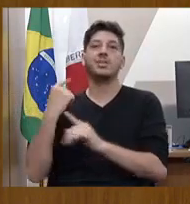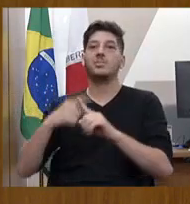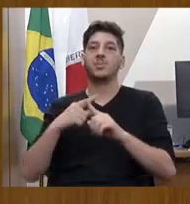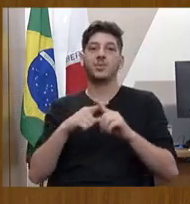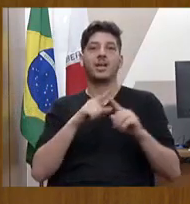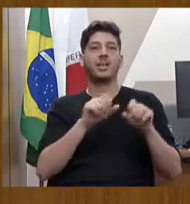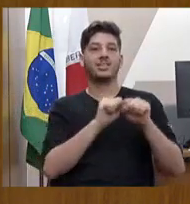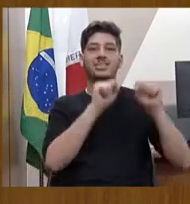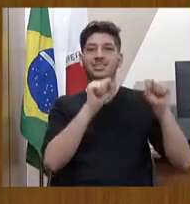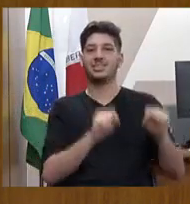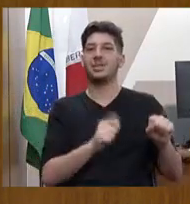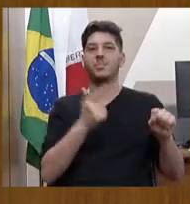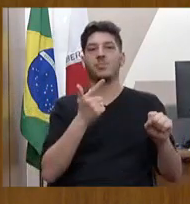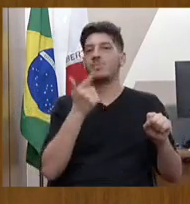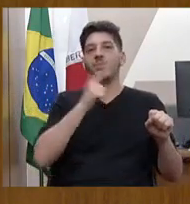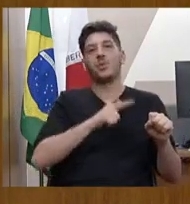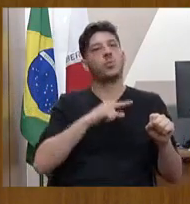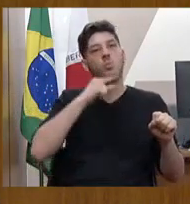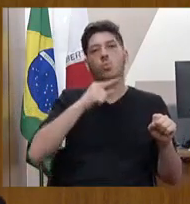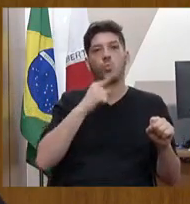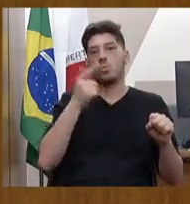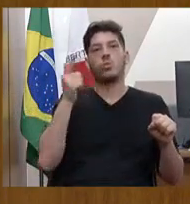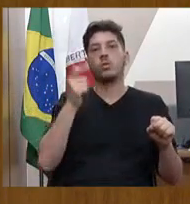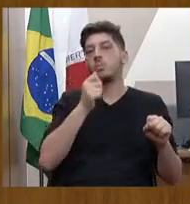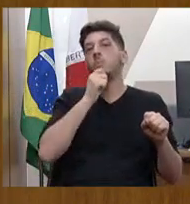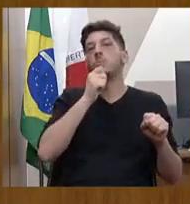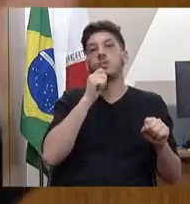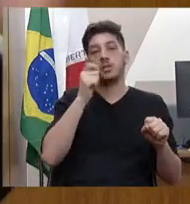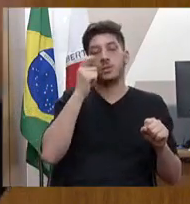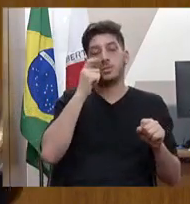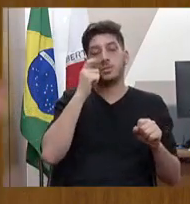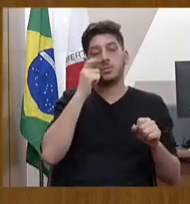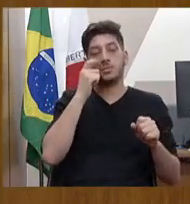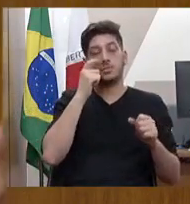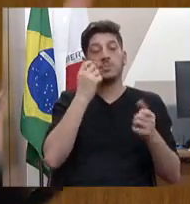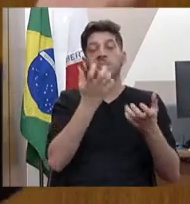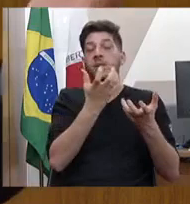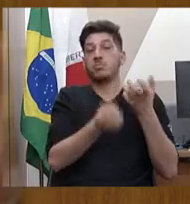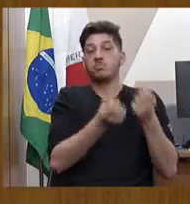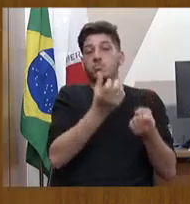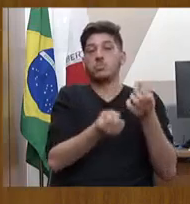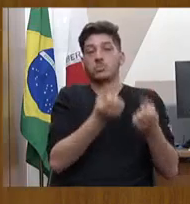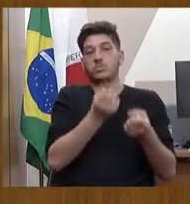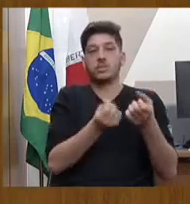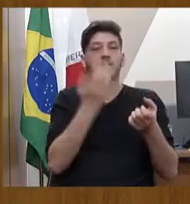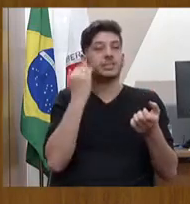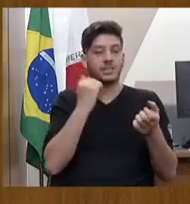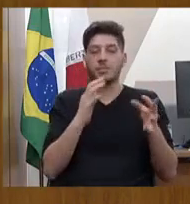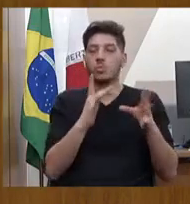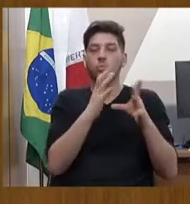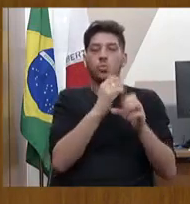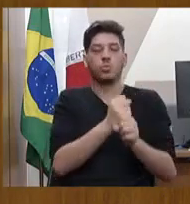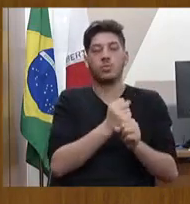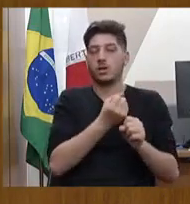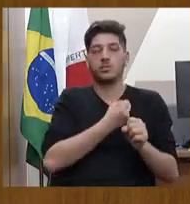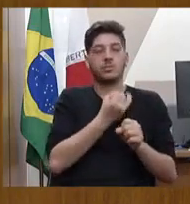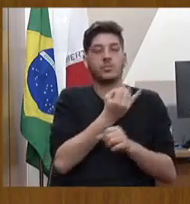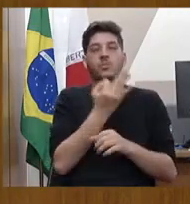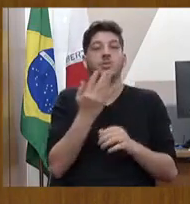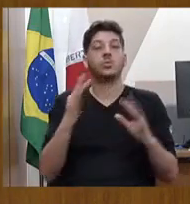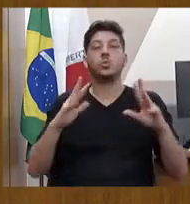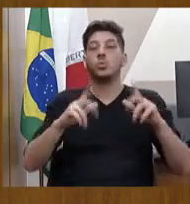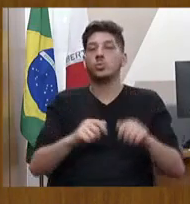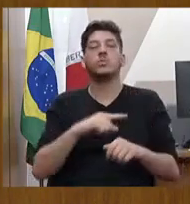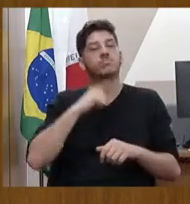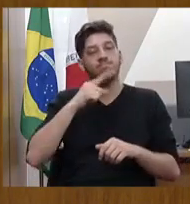consegue ainda é absorver toda a o quantificar melhor dizendo todos os números então eu separei esse